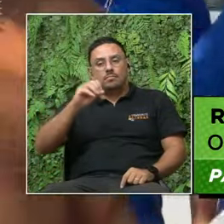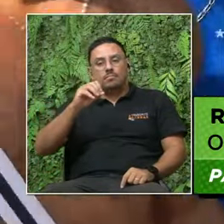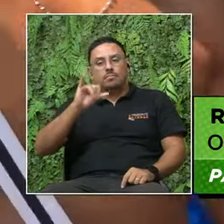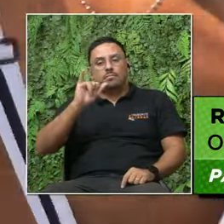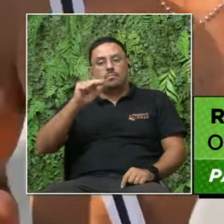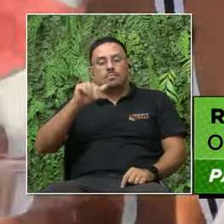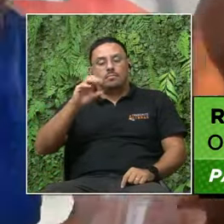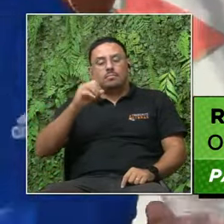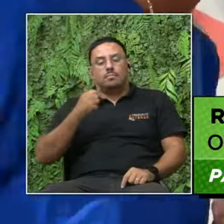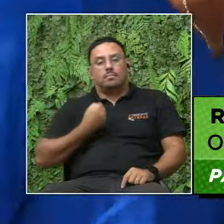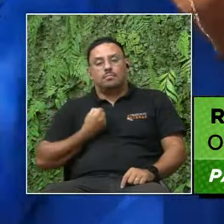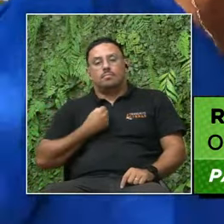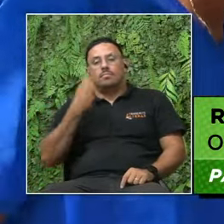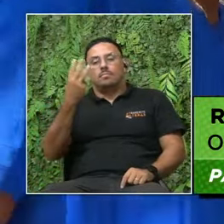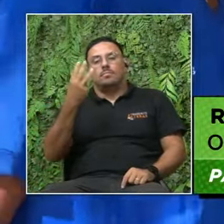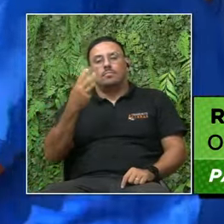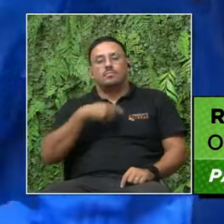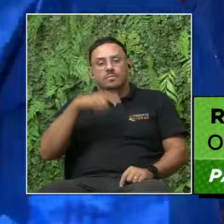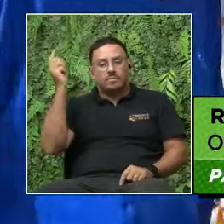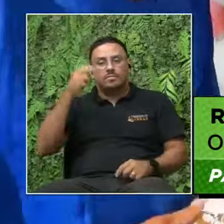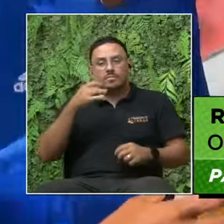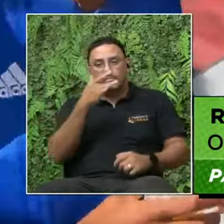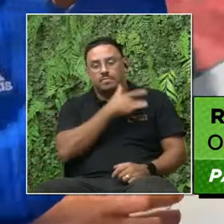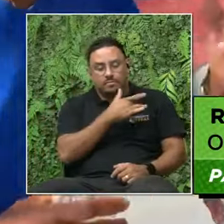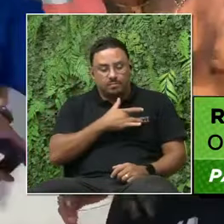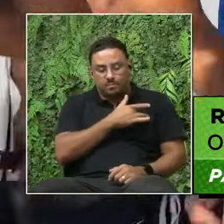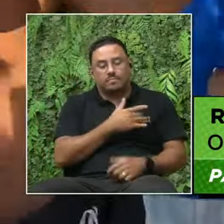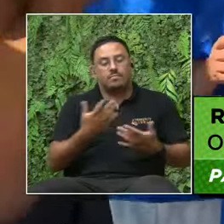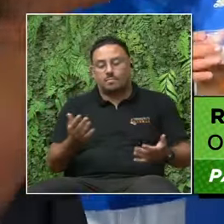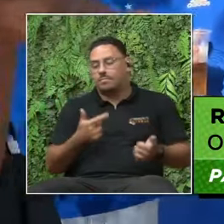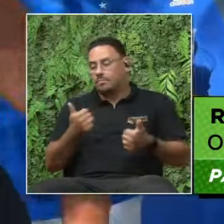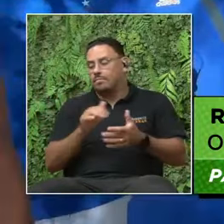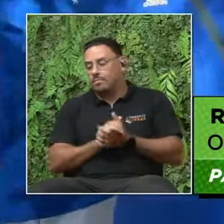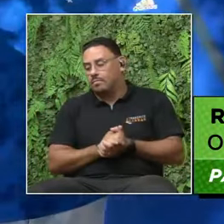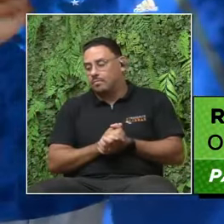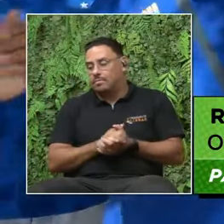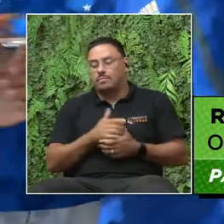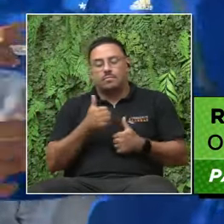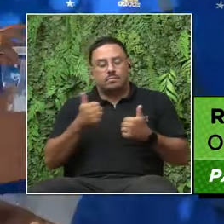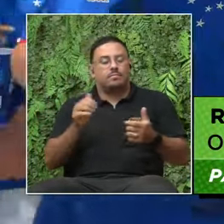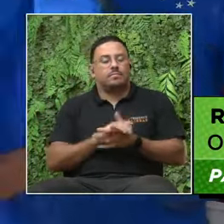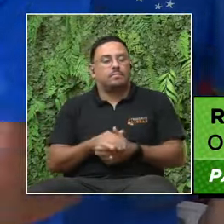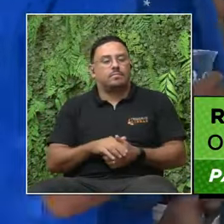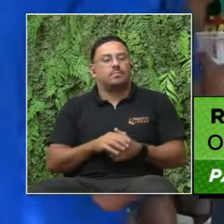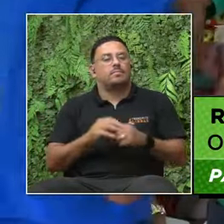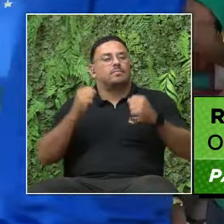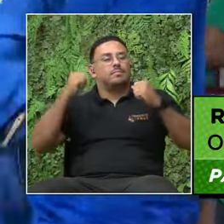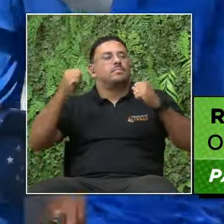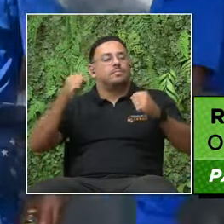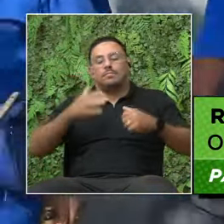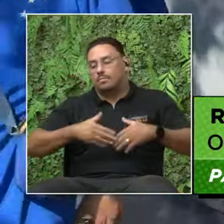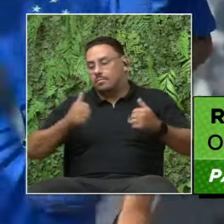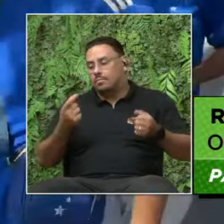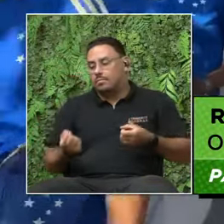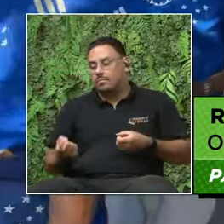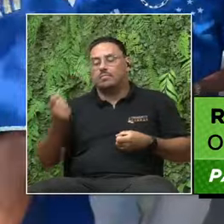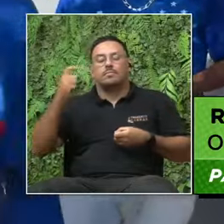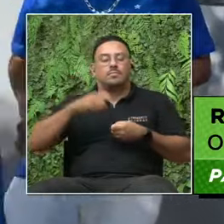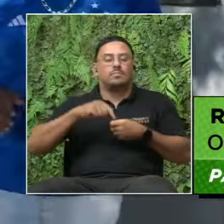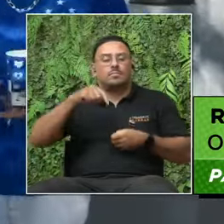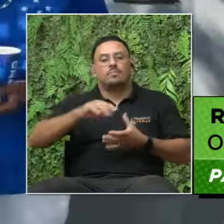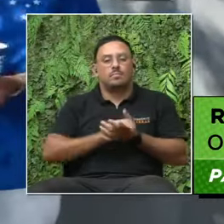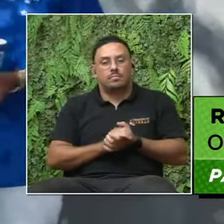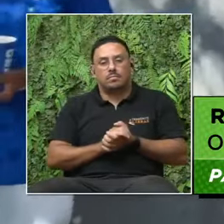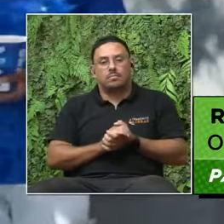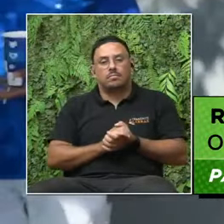v zero e é isso aí pessoal Essa torcida maravilhosa eu volto com vocês aí